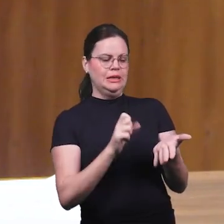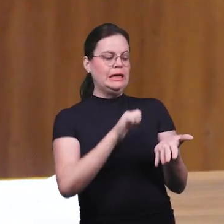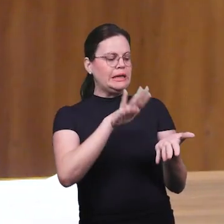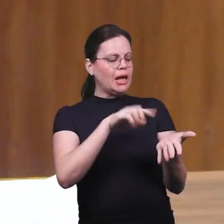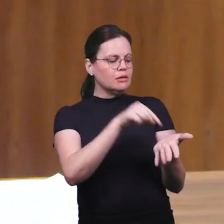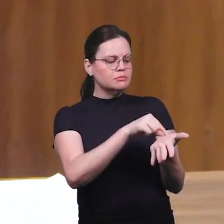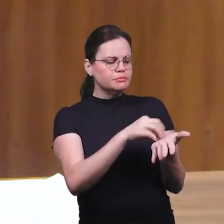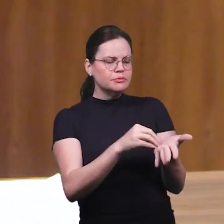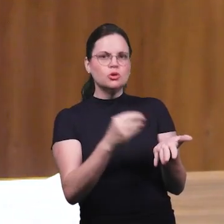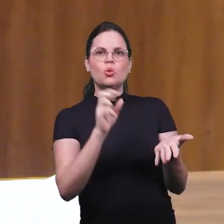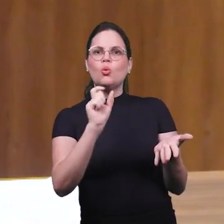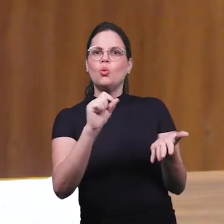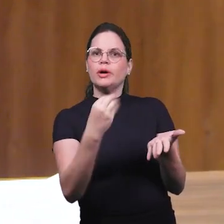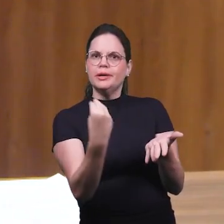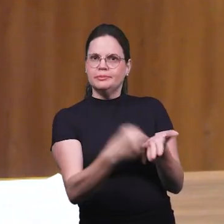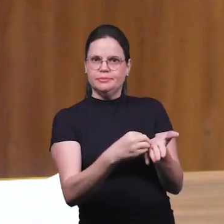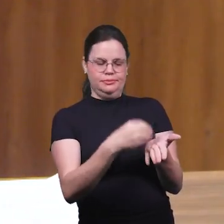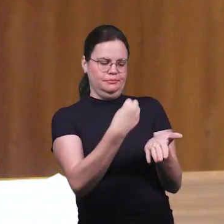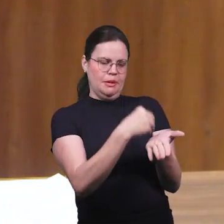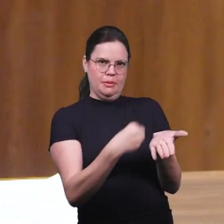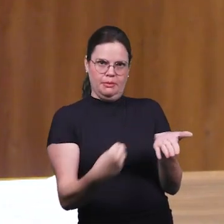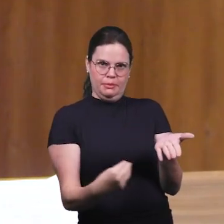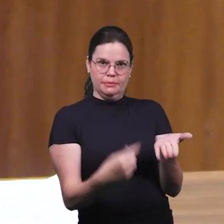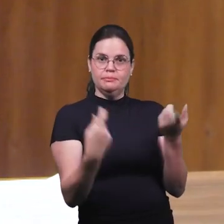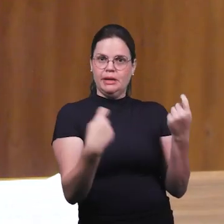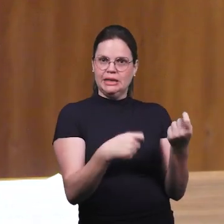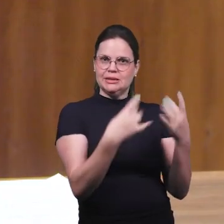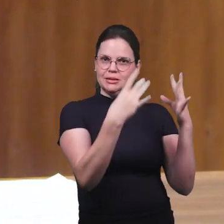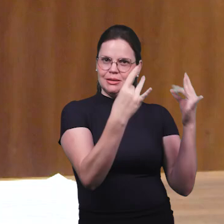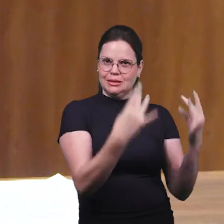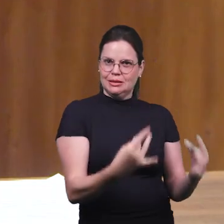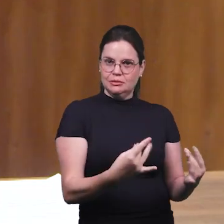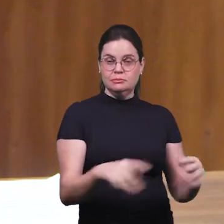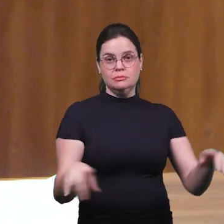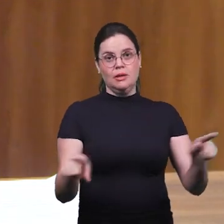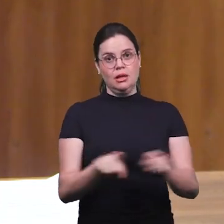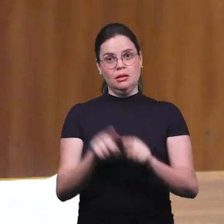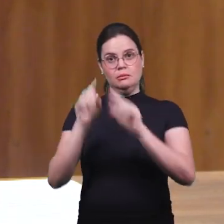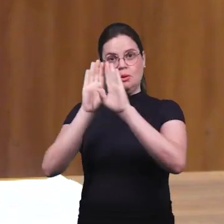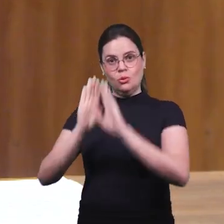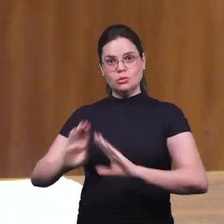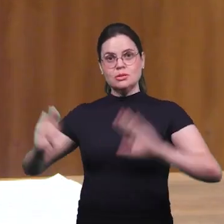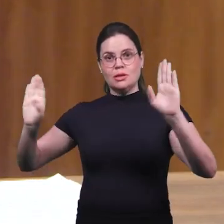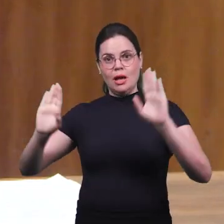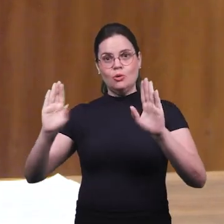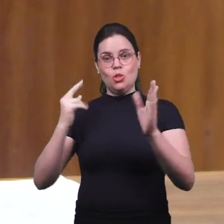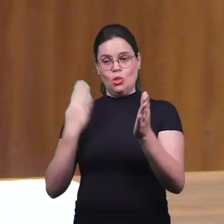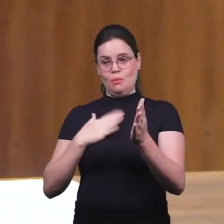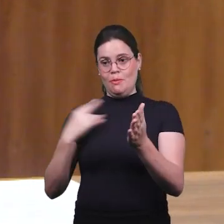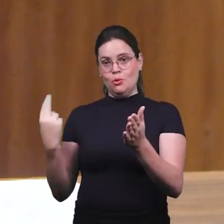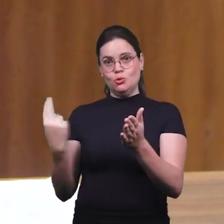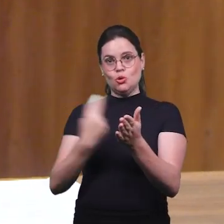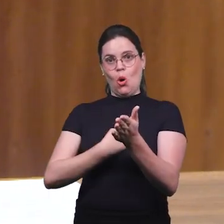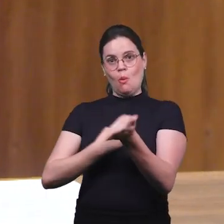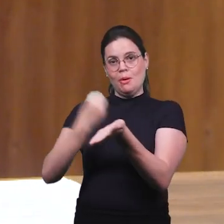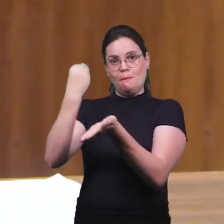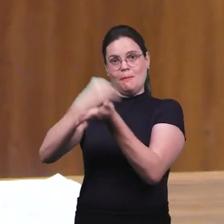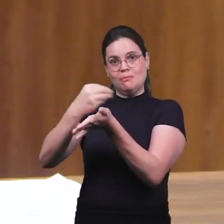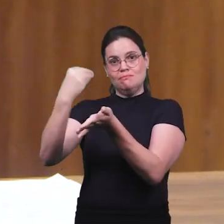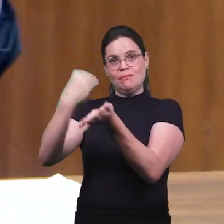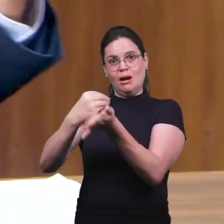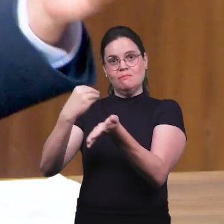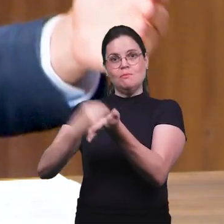digamos assim. E os herdeiros espirituais, eles também são identificados claramente pelo Senhor. São todos aqueles